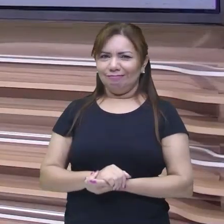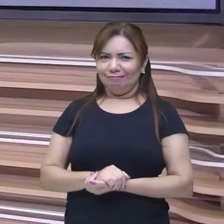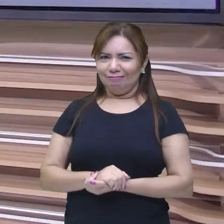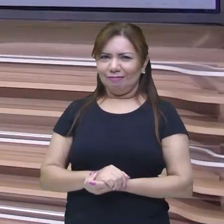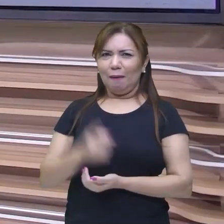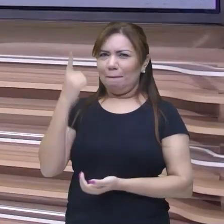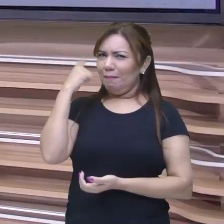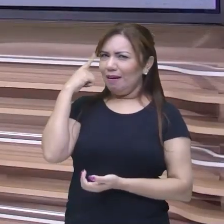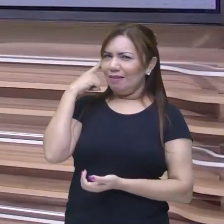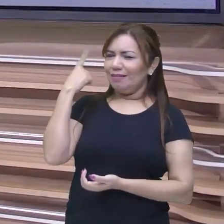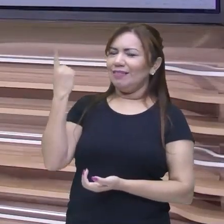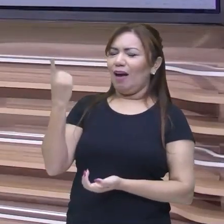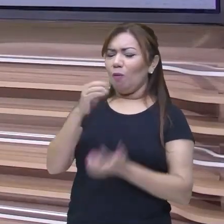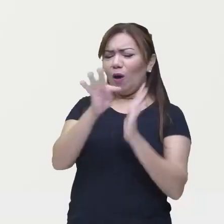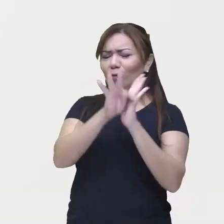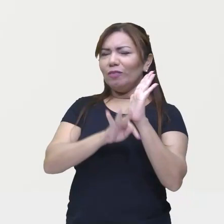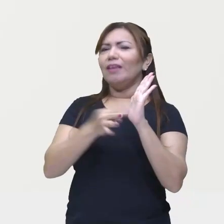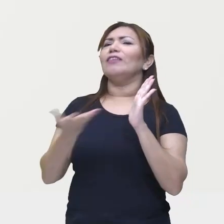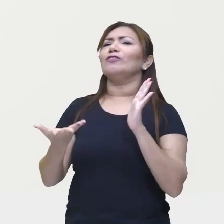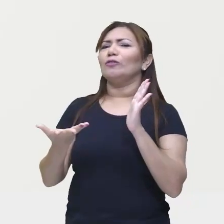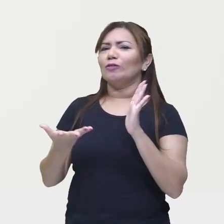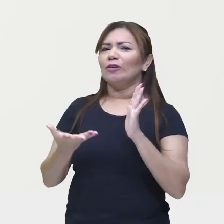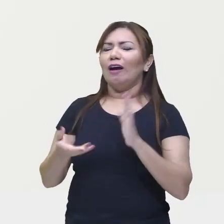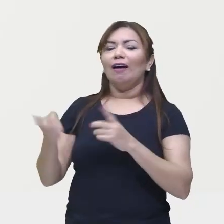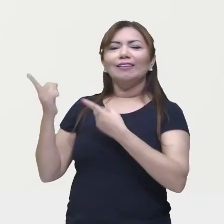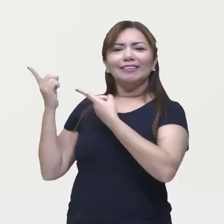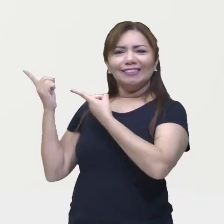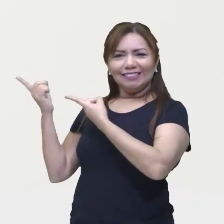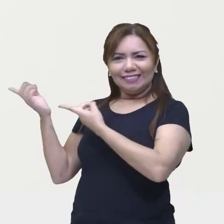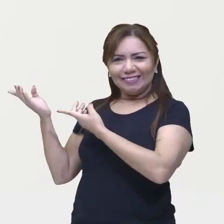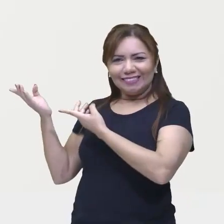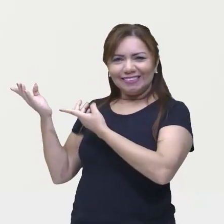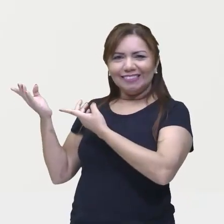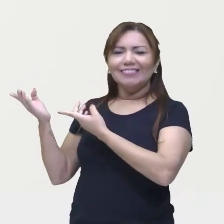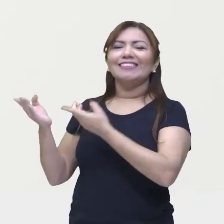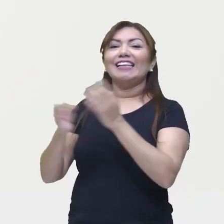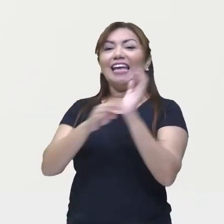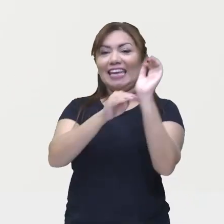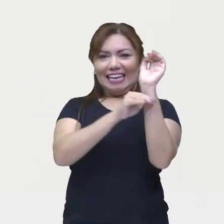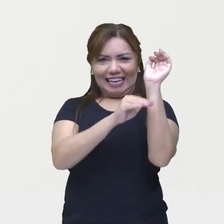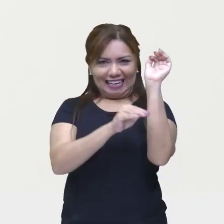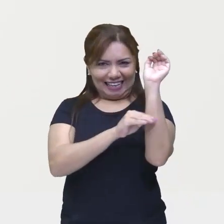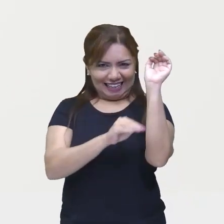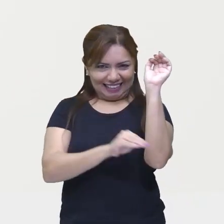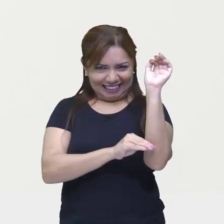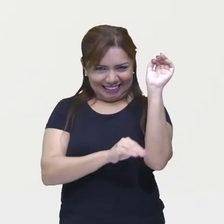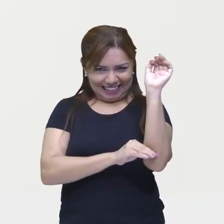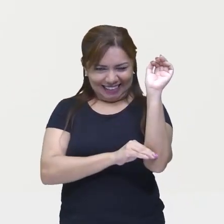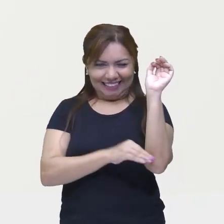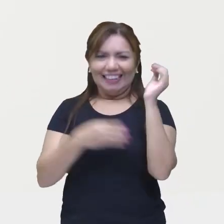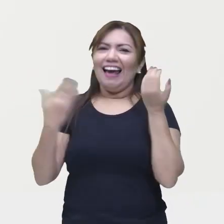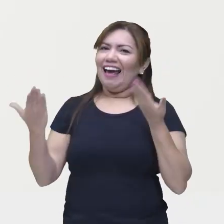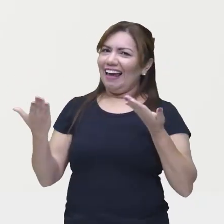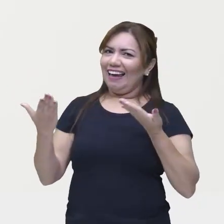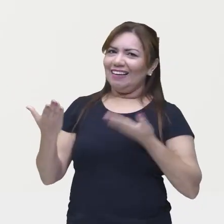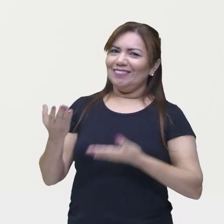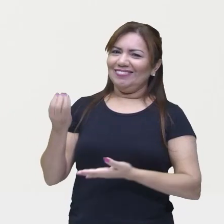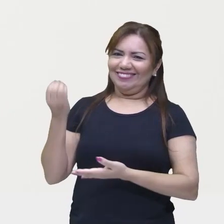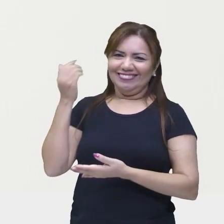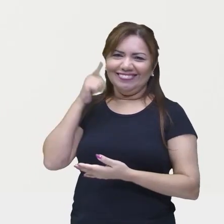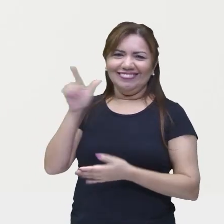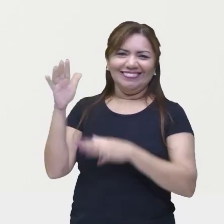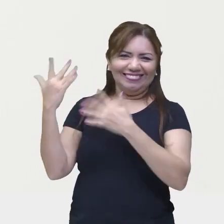Pensa comigo. Quem falou receita acertou.